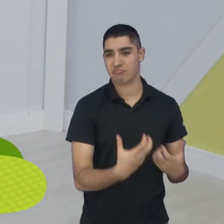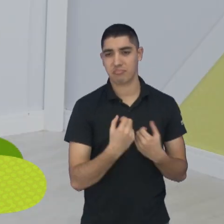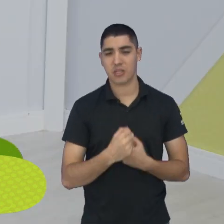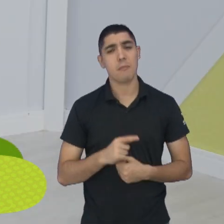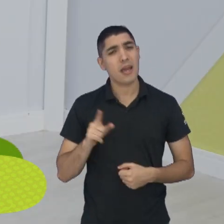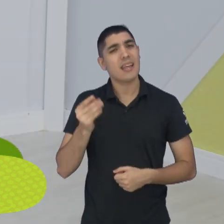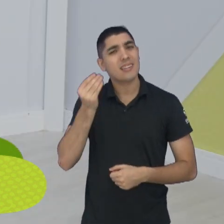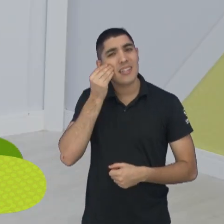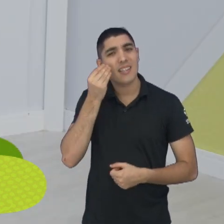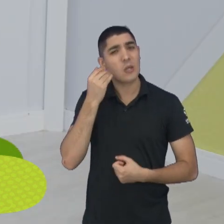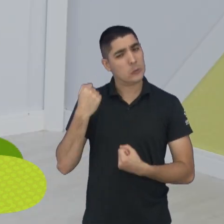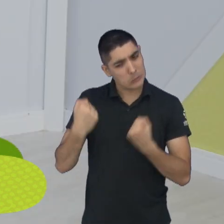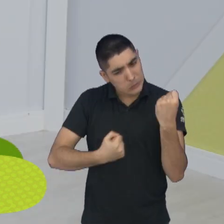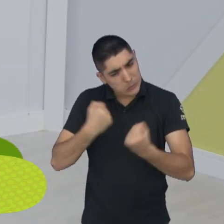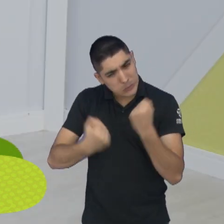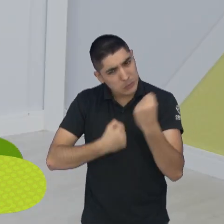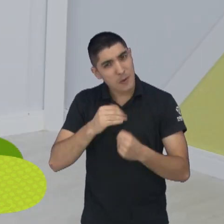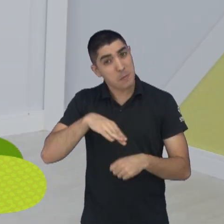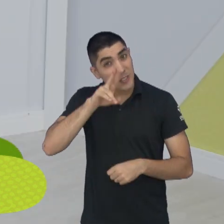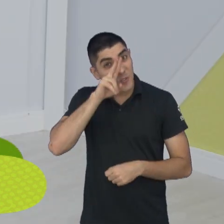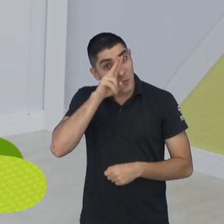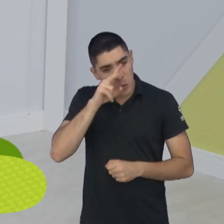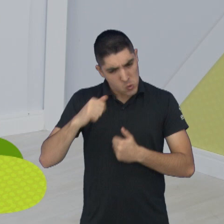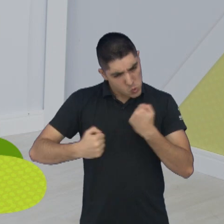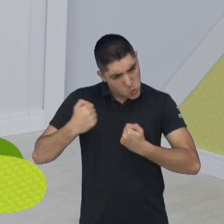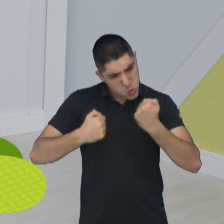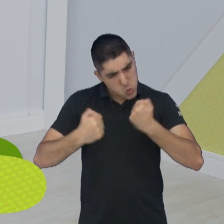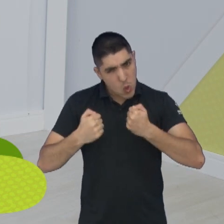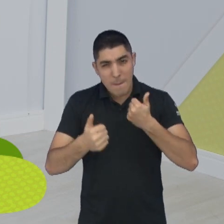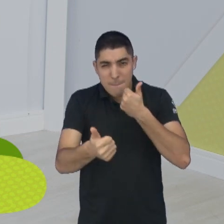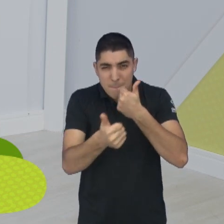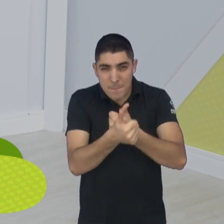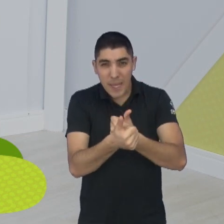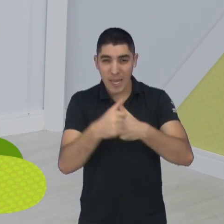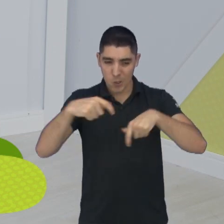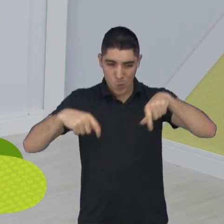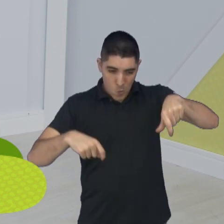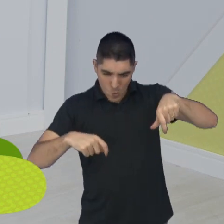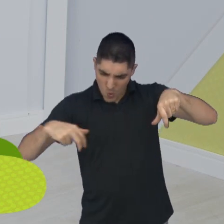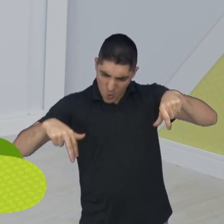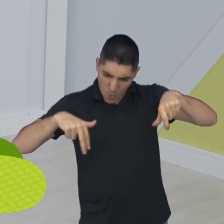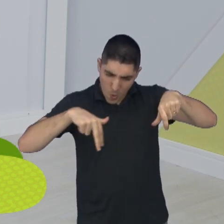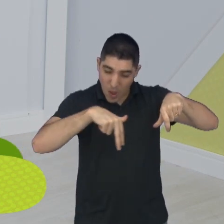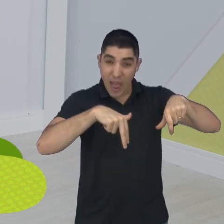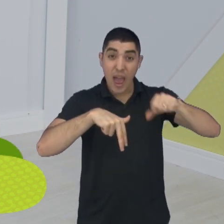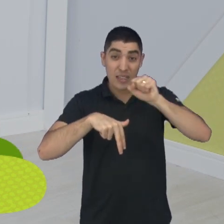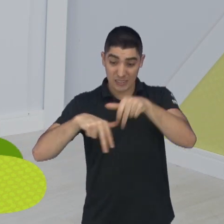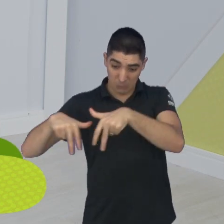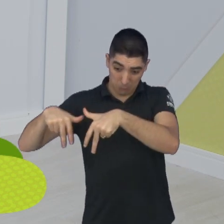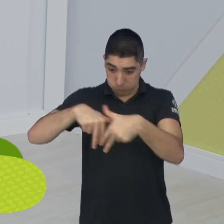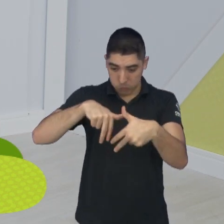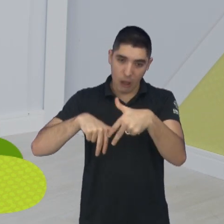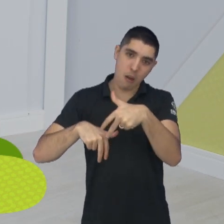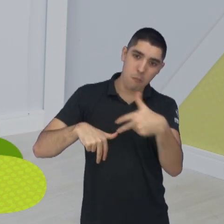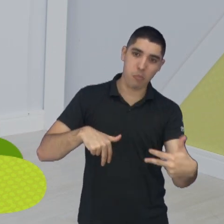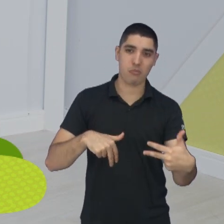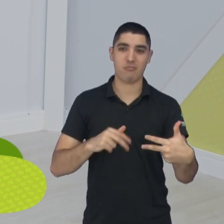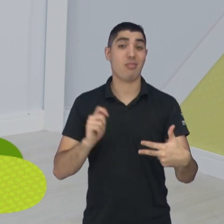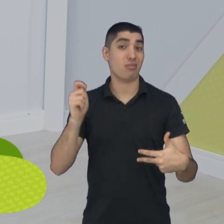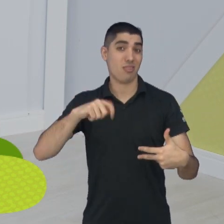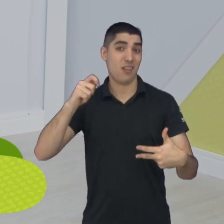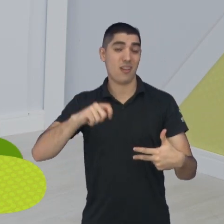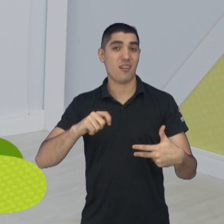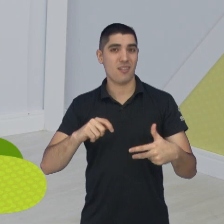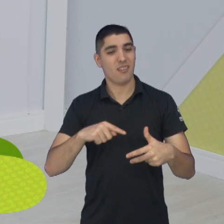ter tentado invadir a área, né? Porque dentro da área, se há algum toque, pelo menos ali há uma polêmica em cima dele. Não, preferiu chutar de fora da área. Daria